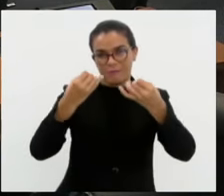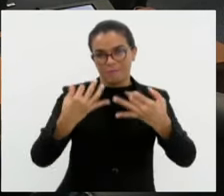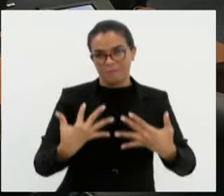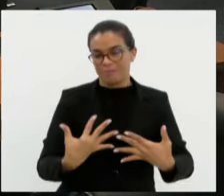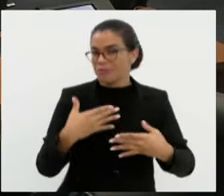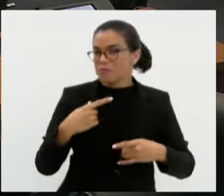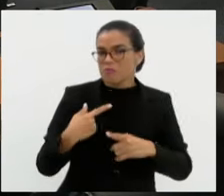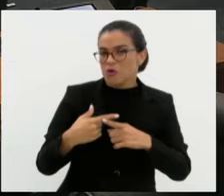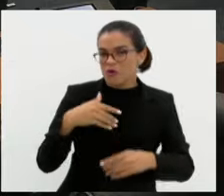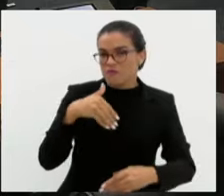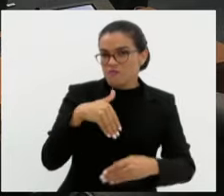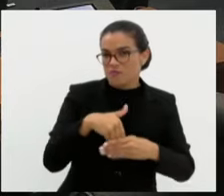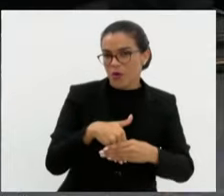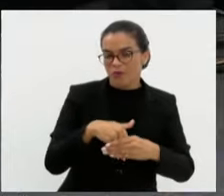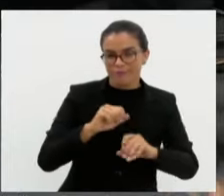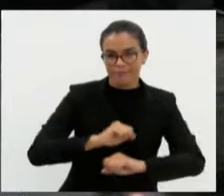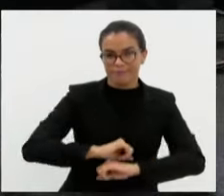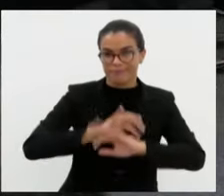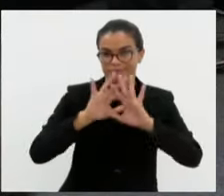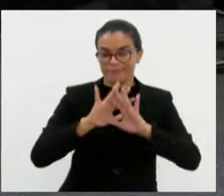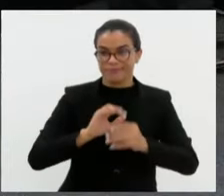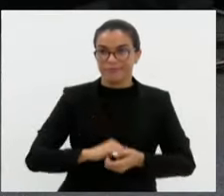este voto, dizendo de maneira muito clara.